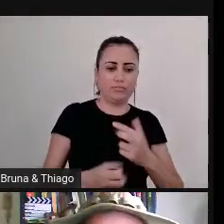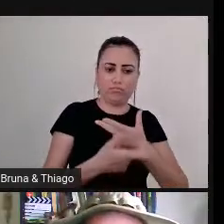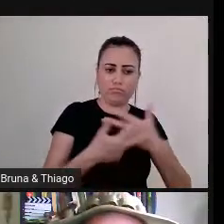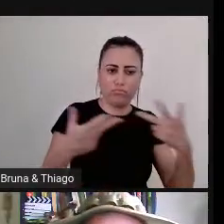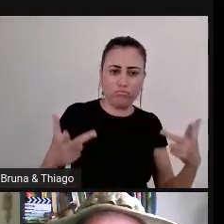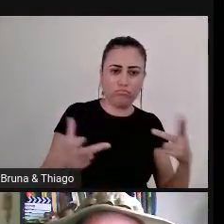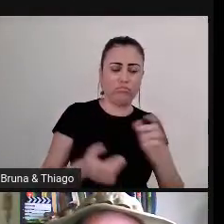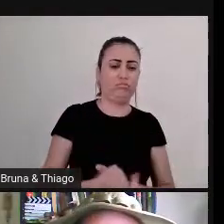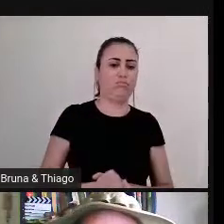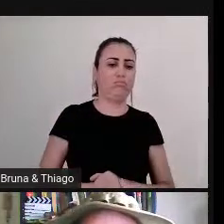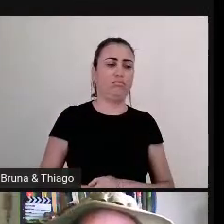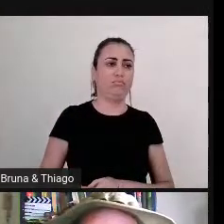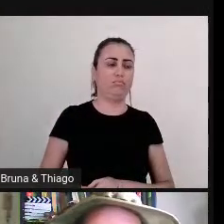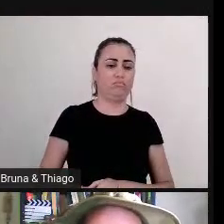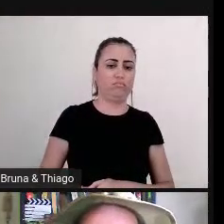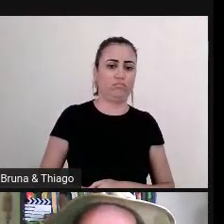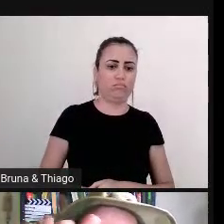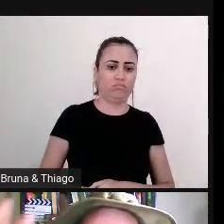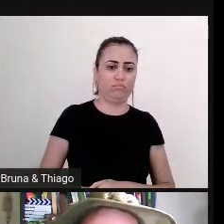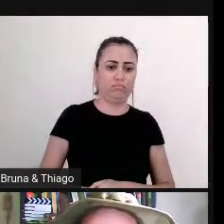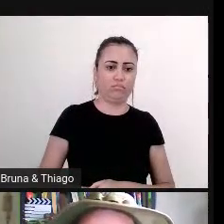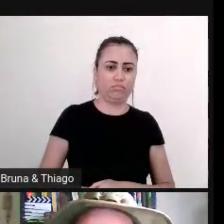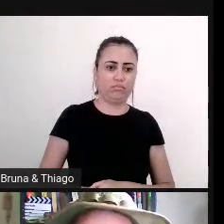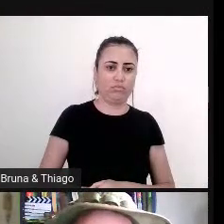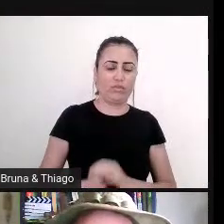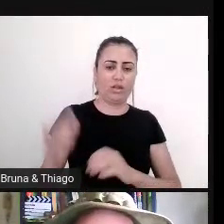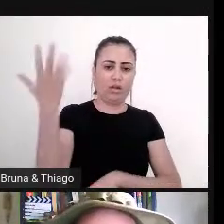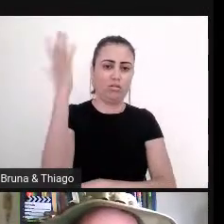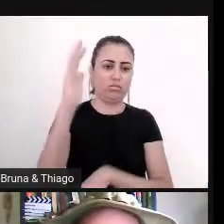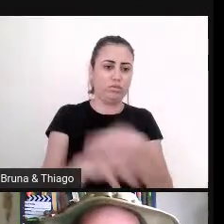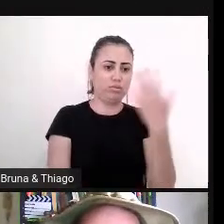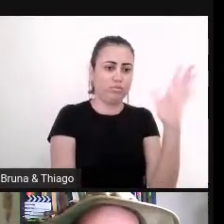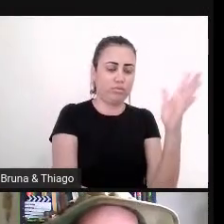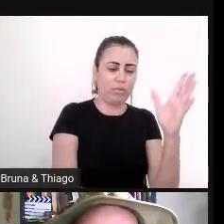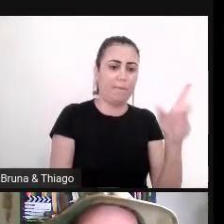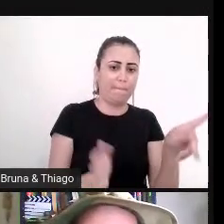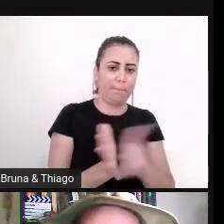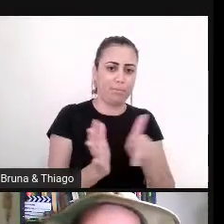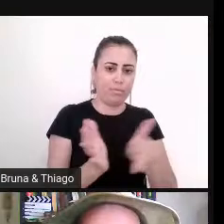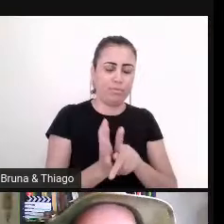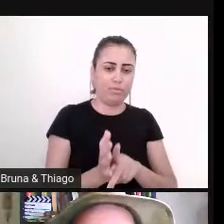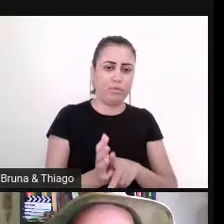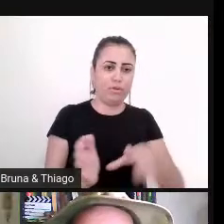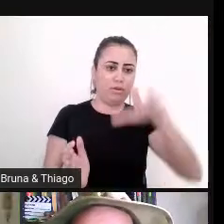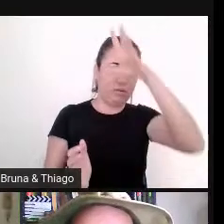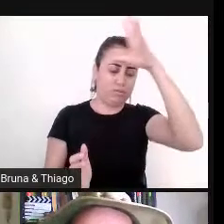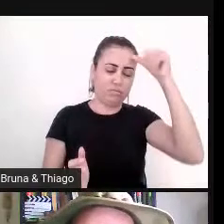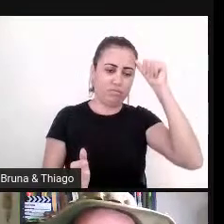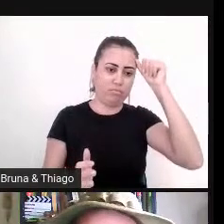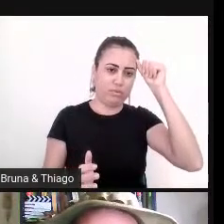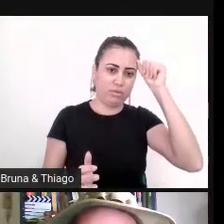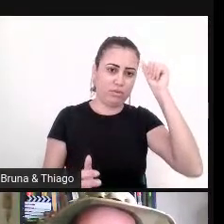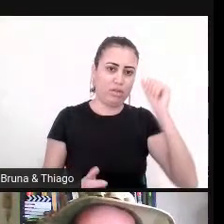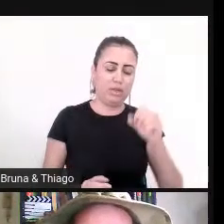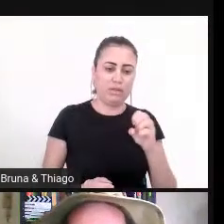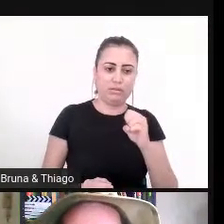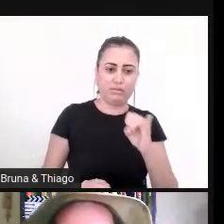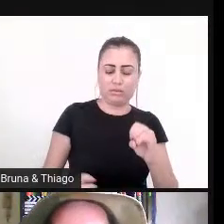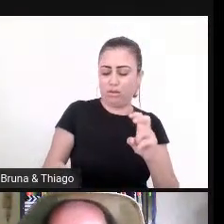pouco. Mas o Titio Silvestre, ele é todo tigradinho aqui na Amazônia. O envenenamento com ele não é tão grave, dói só um